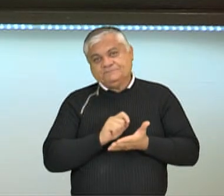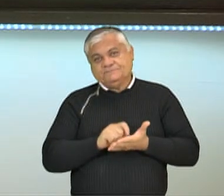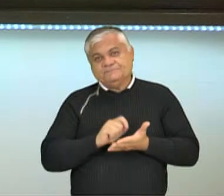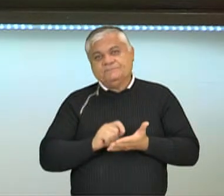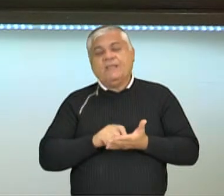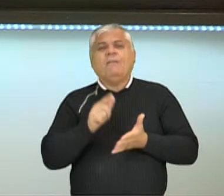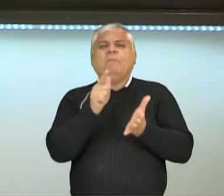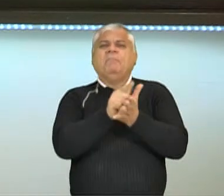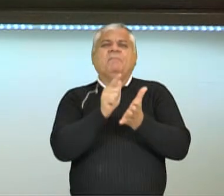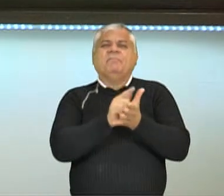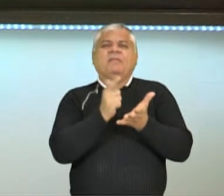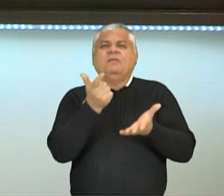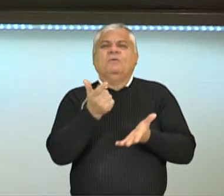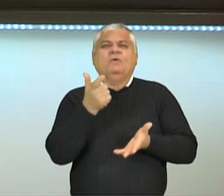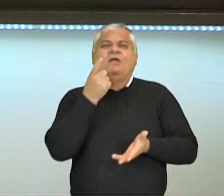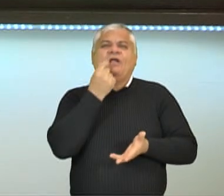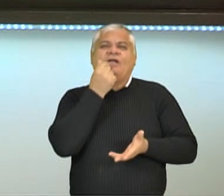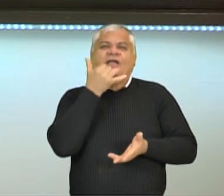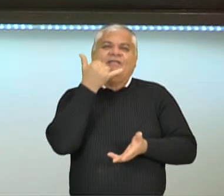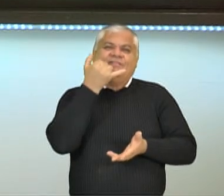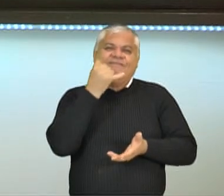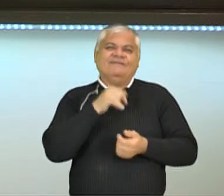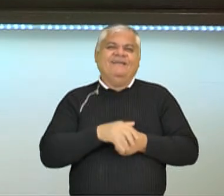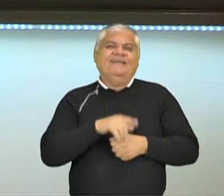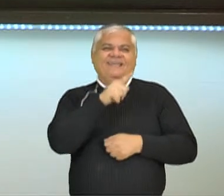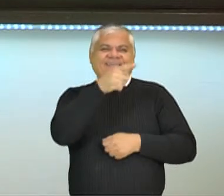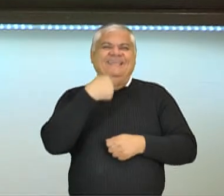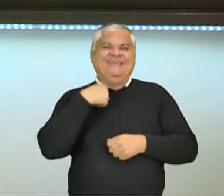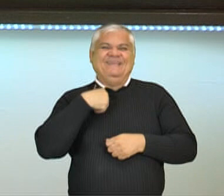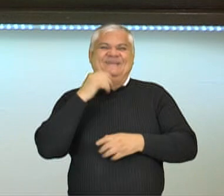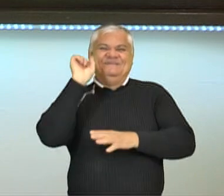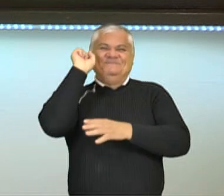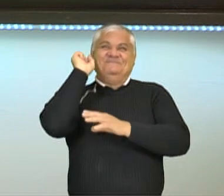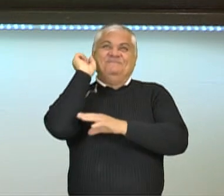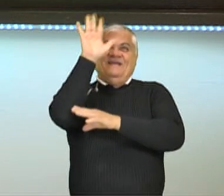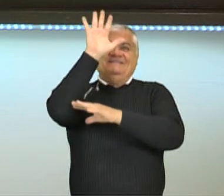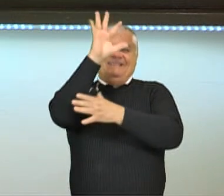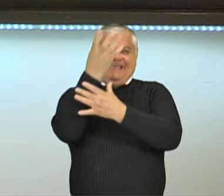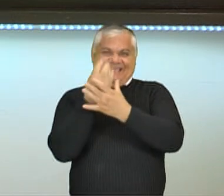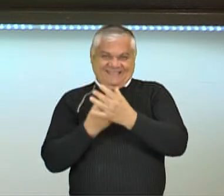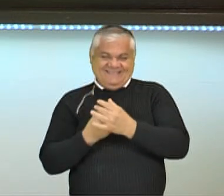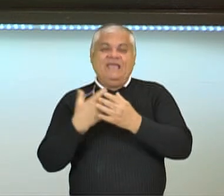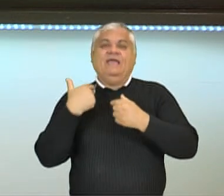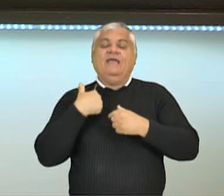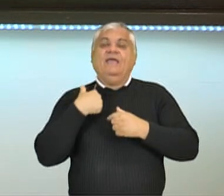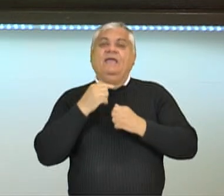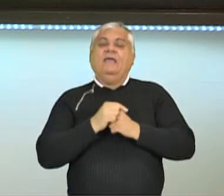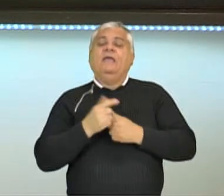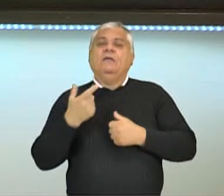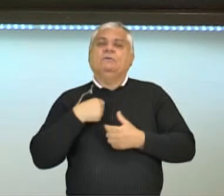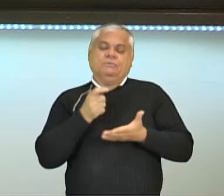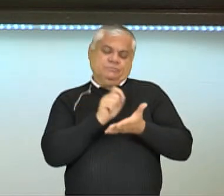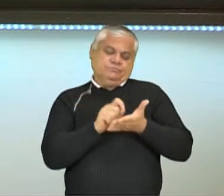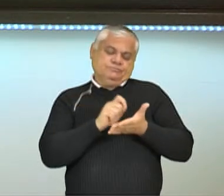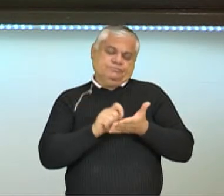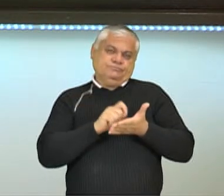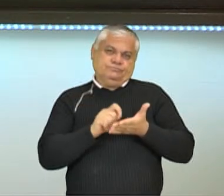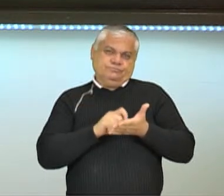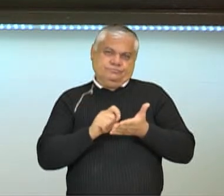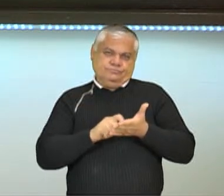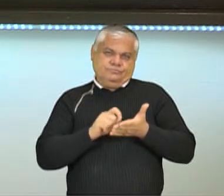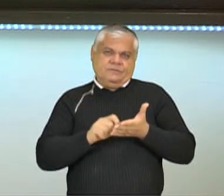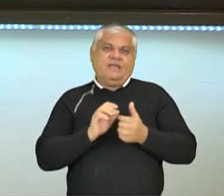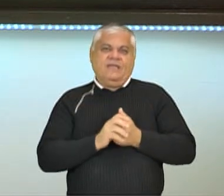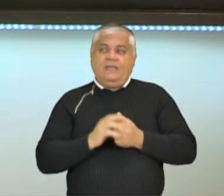técnico fazia. Eu com essa estatura toda jogava basquete, e meu técnico fazia um papelzinho, a gente que ficava no banco anotava